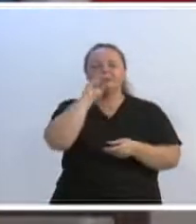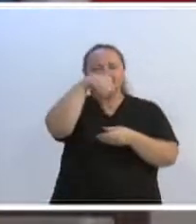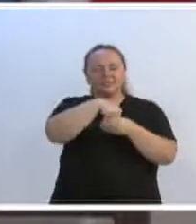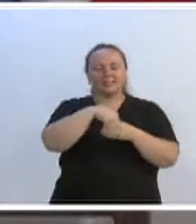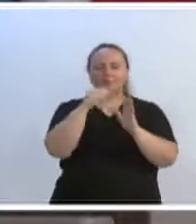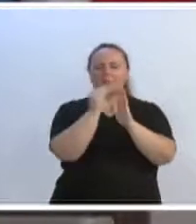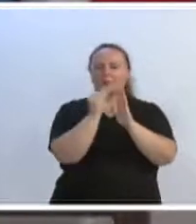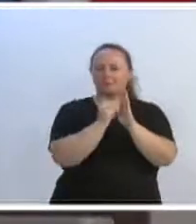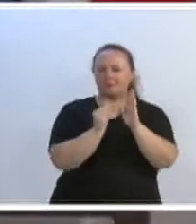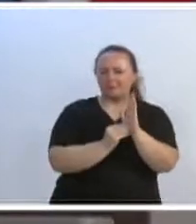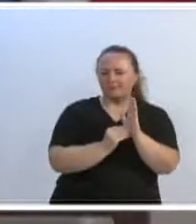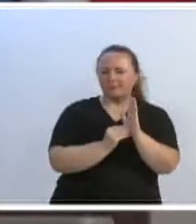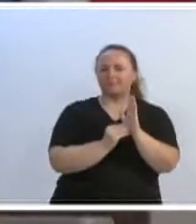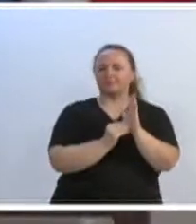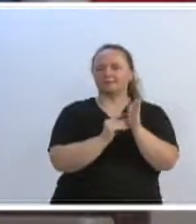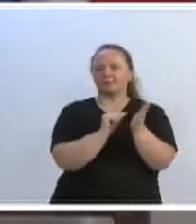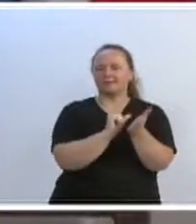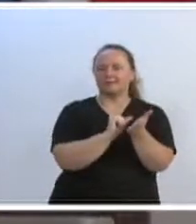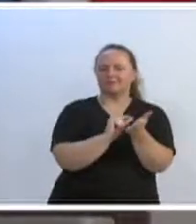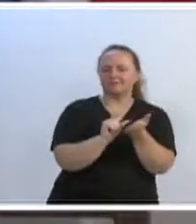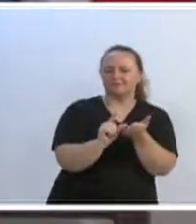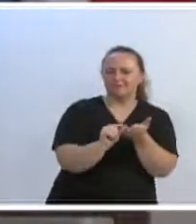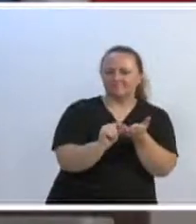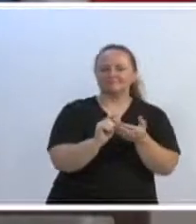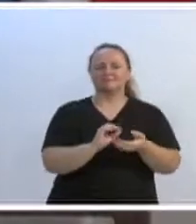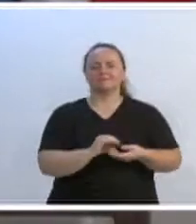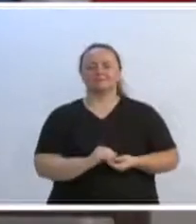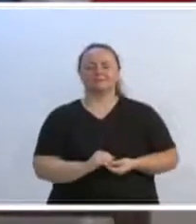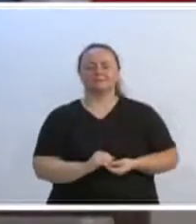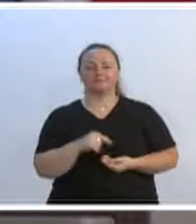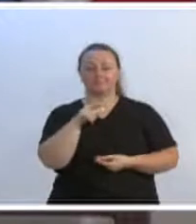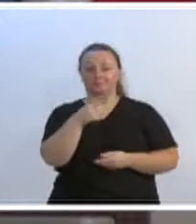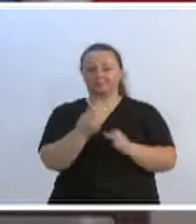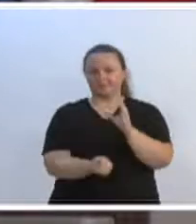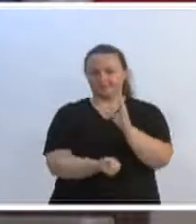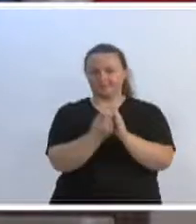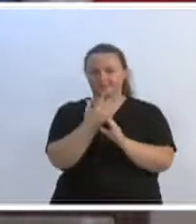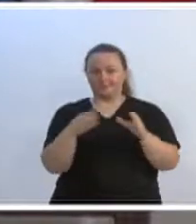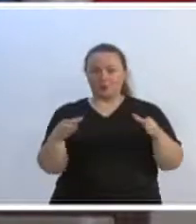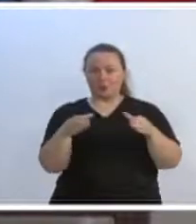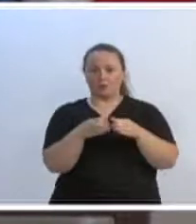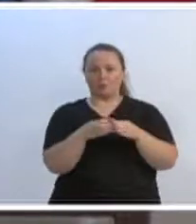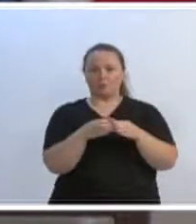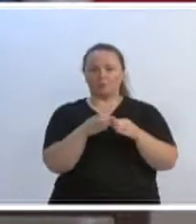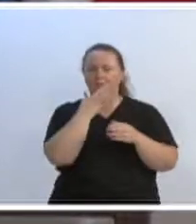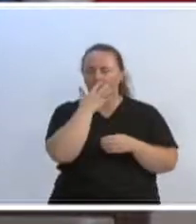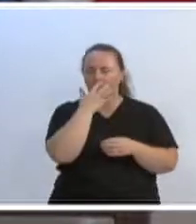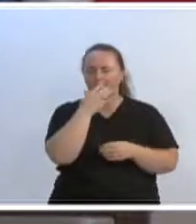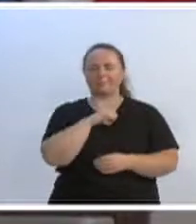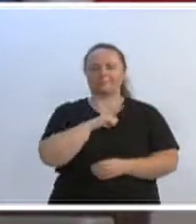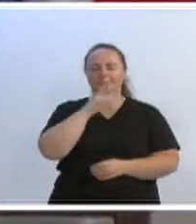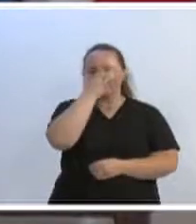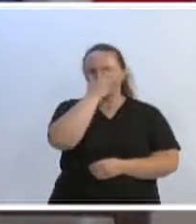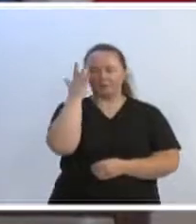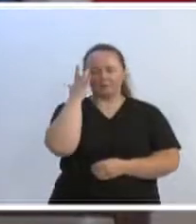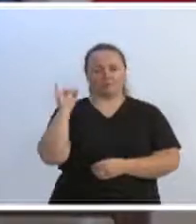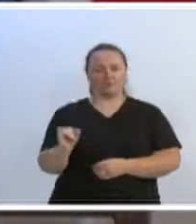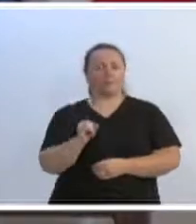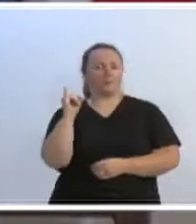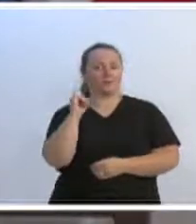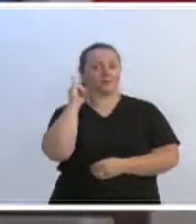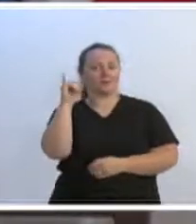identidade cultural e a preservação da memória, mas o transformou num referencial que faz parte da